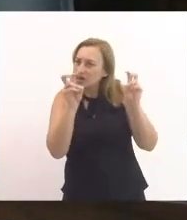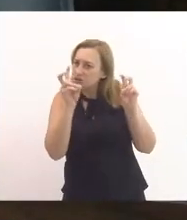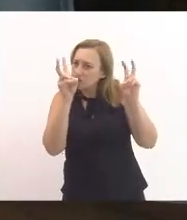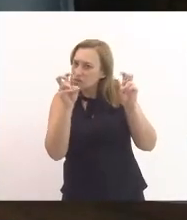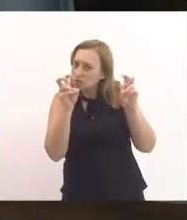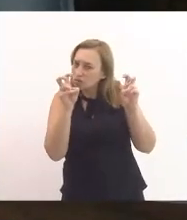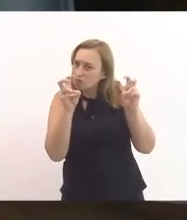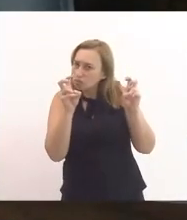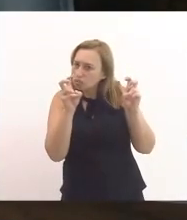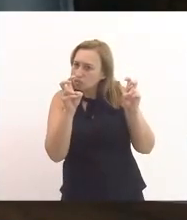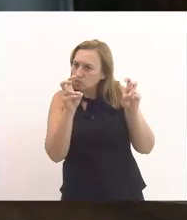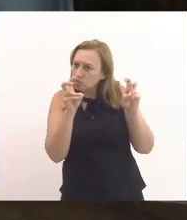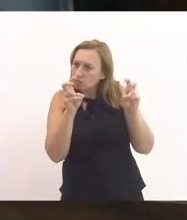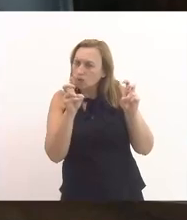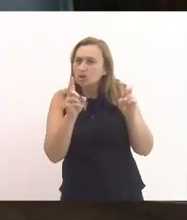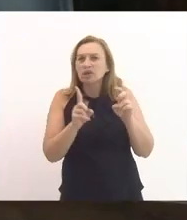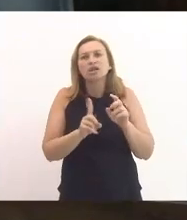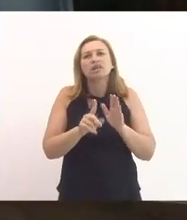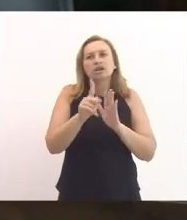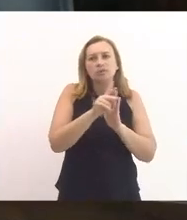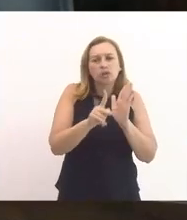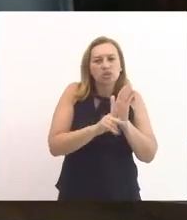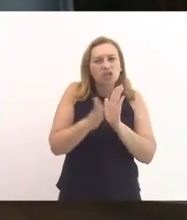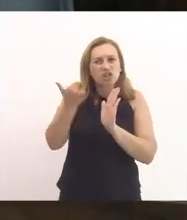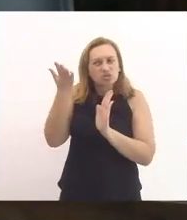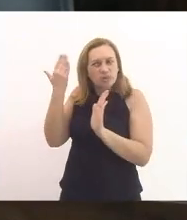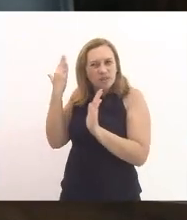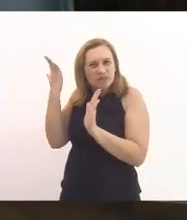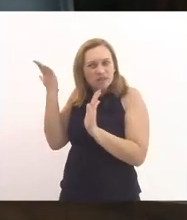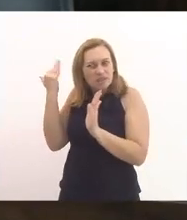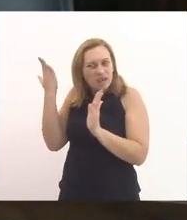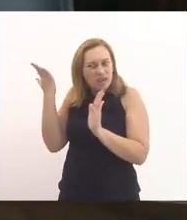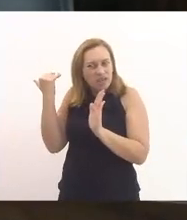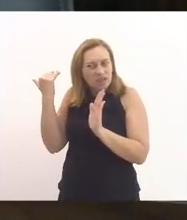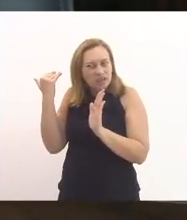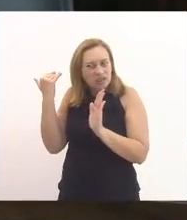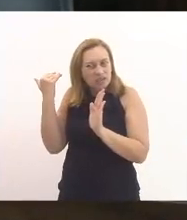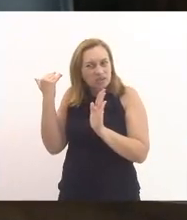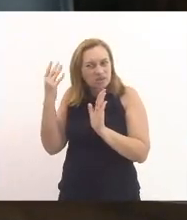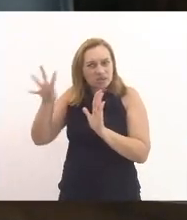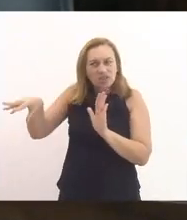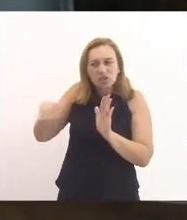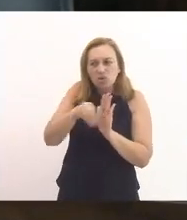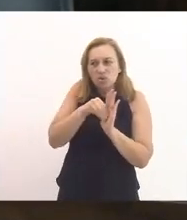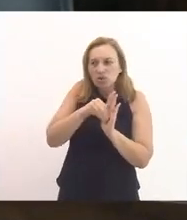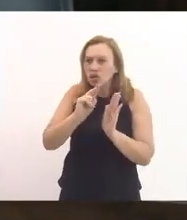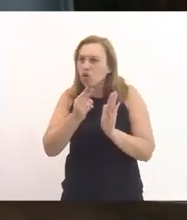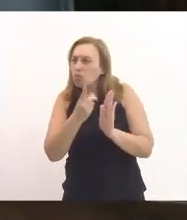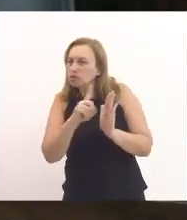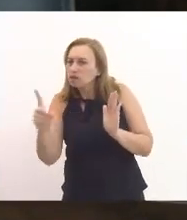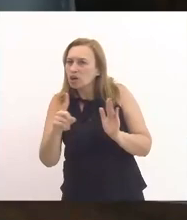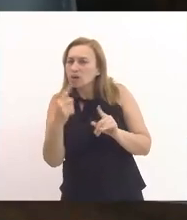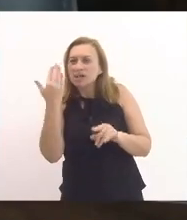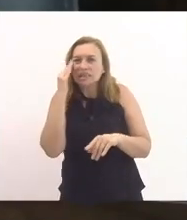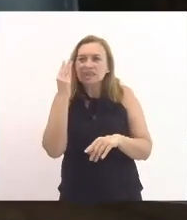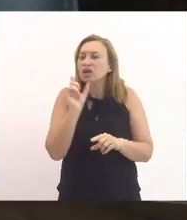disciplinar naquele projeto anterior era teria ou não sido incluída entendeu porque não